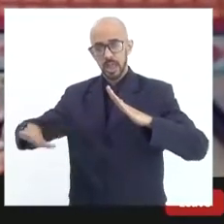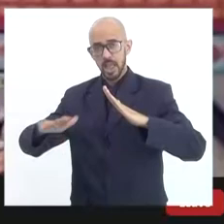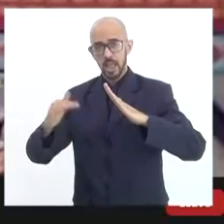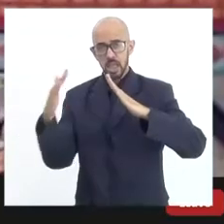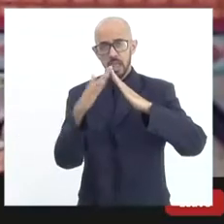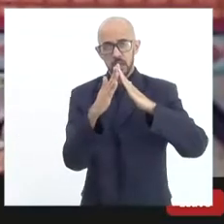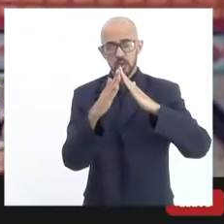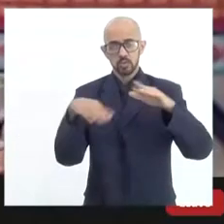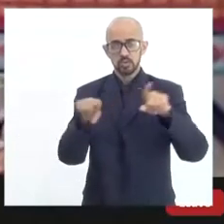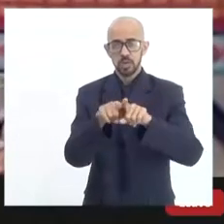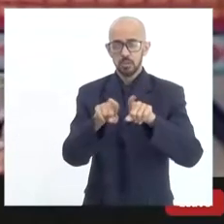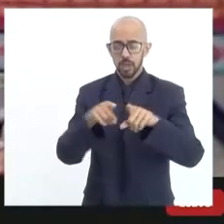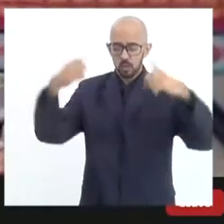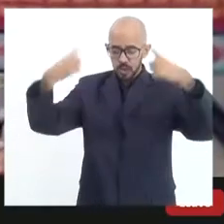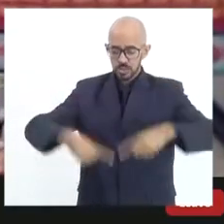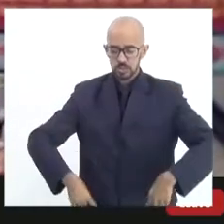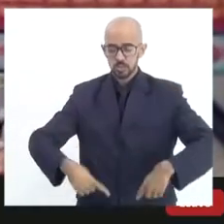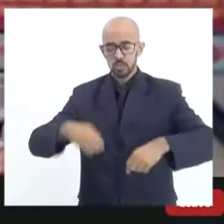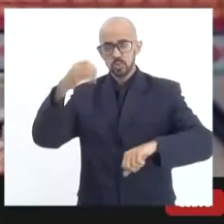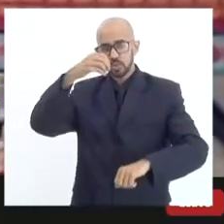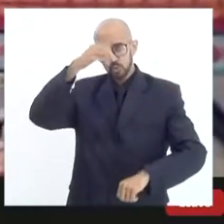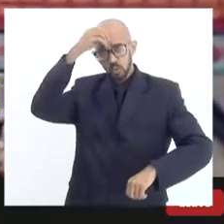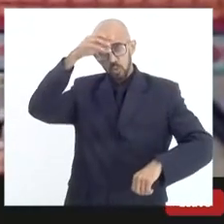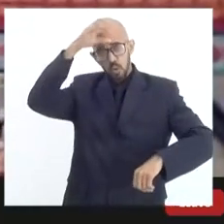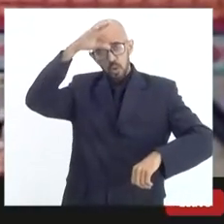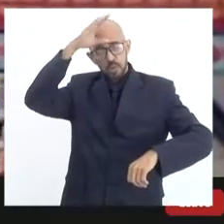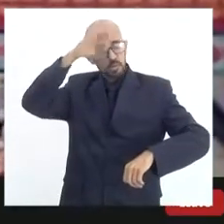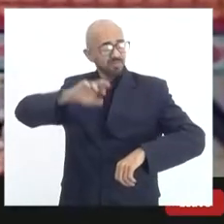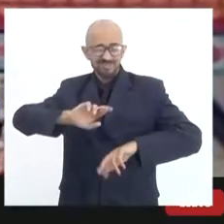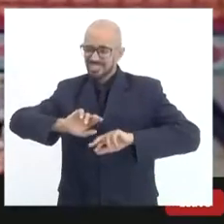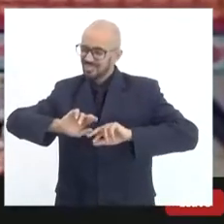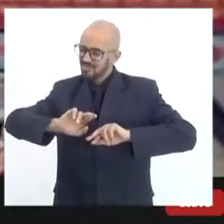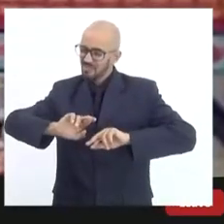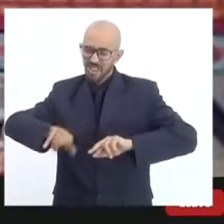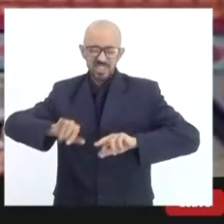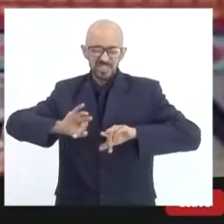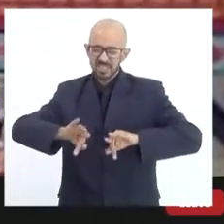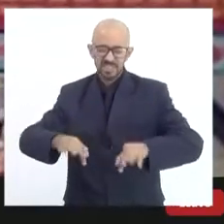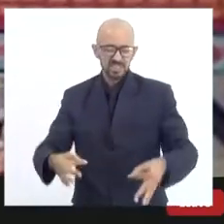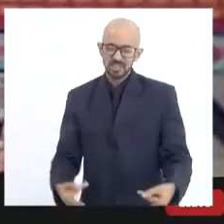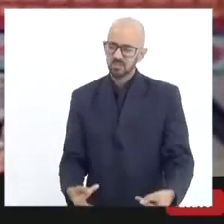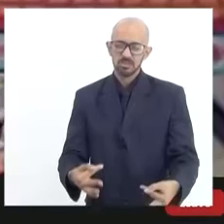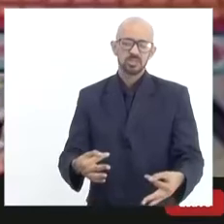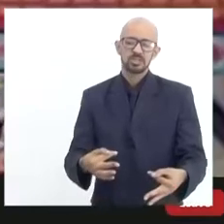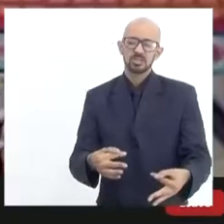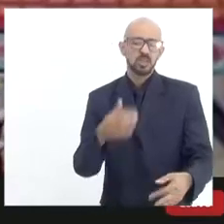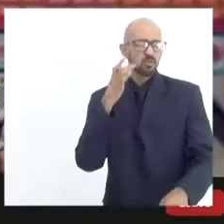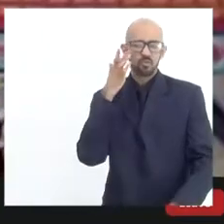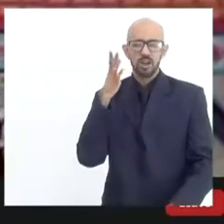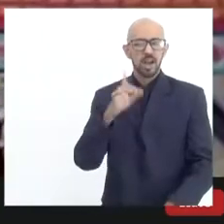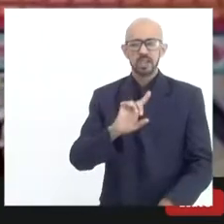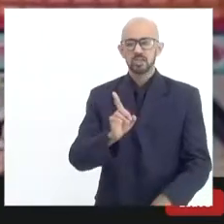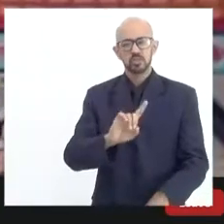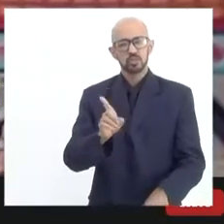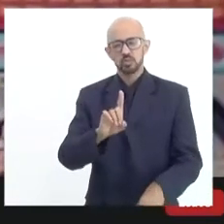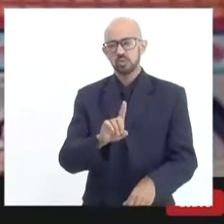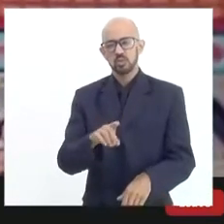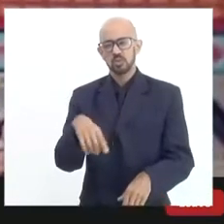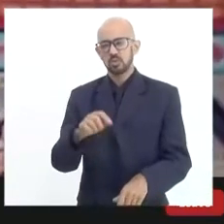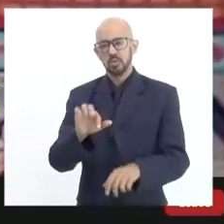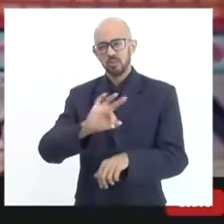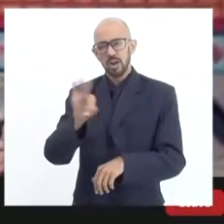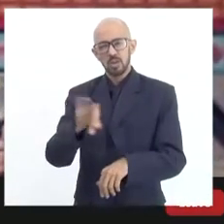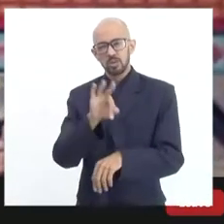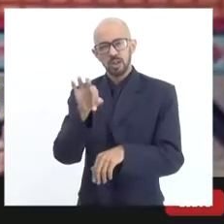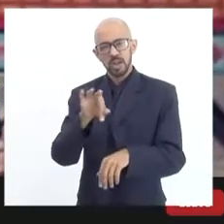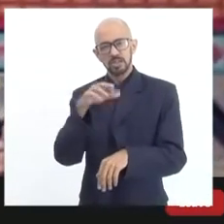da disputa dentro do campo do conhecimento, que não é simples, não é fácil, numa academia eurocentrada, e a Universidade